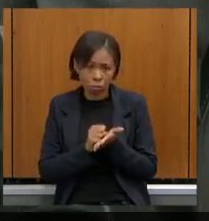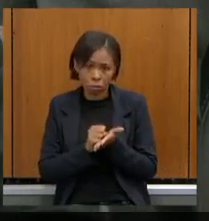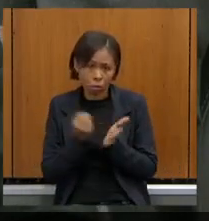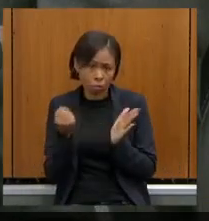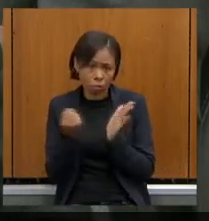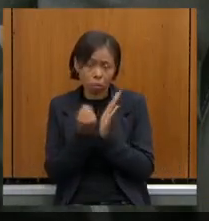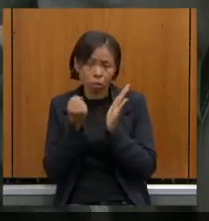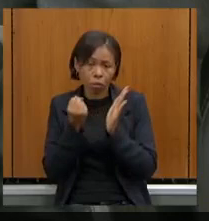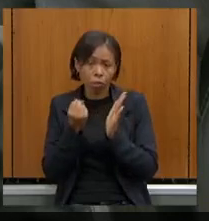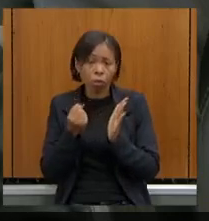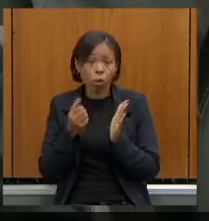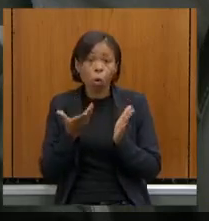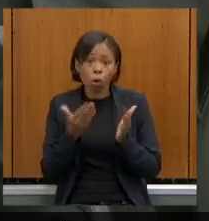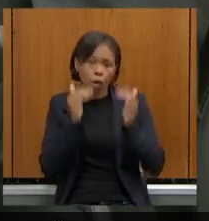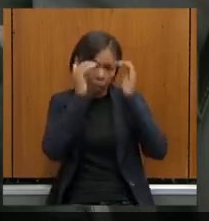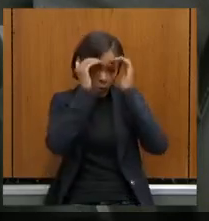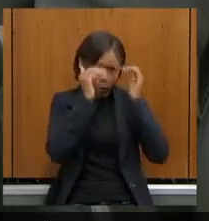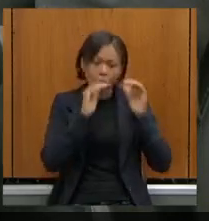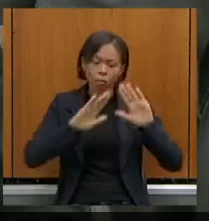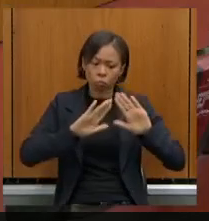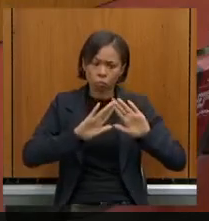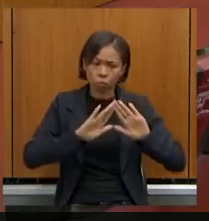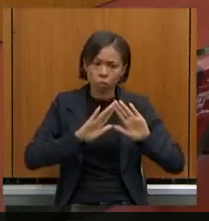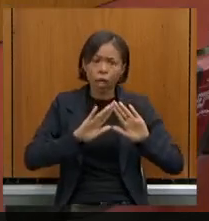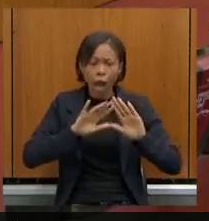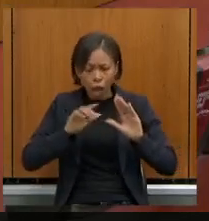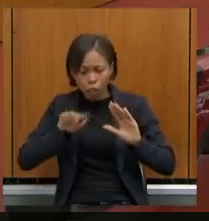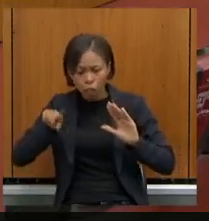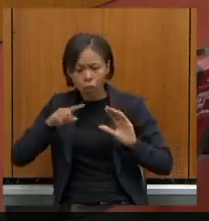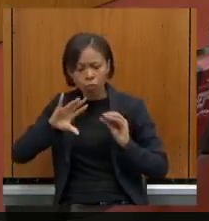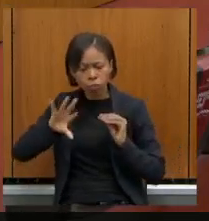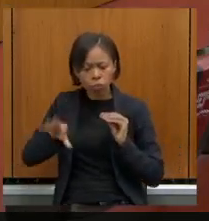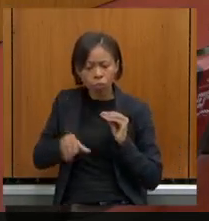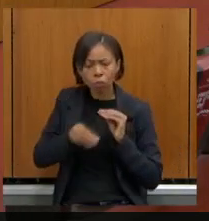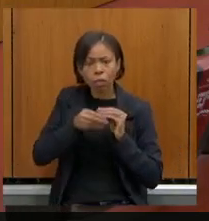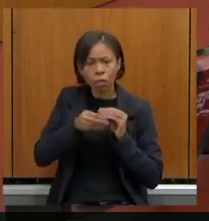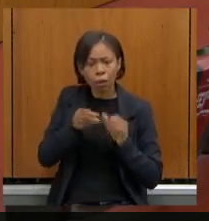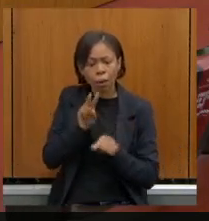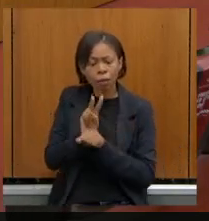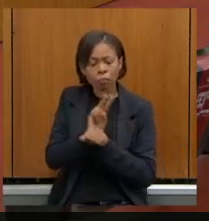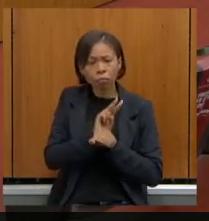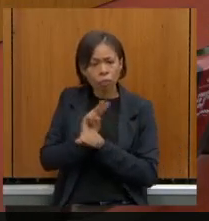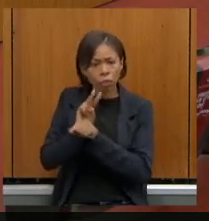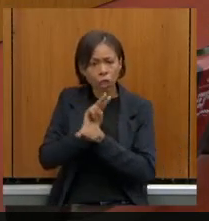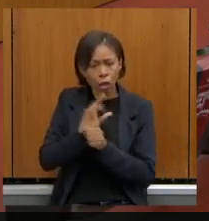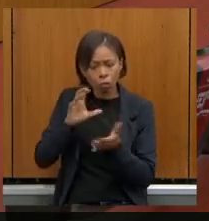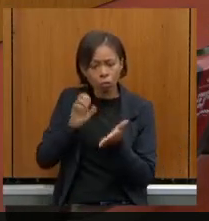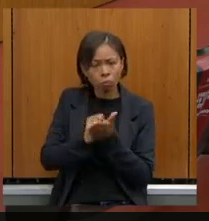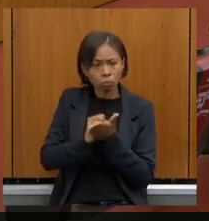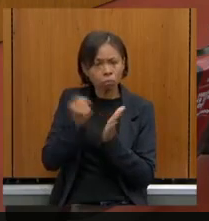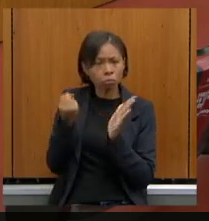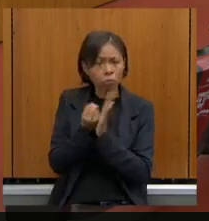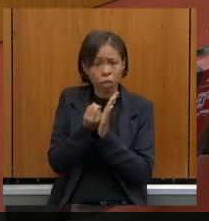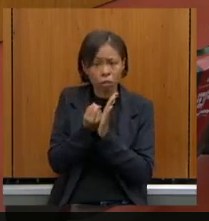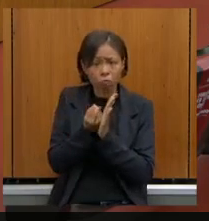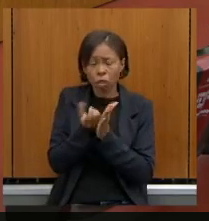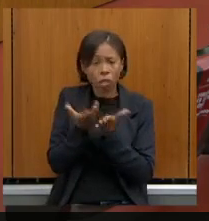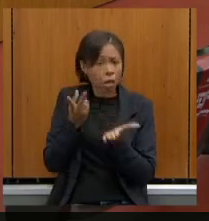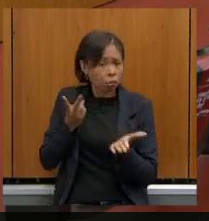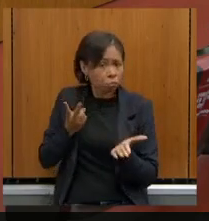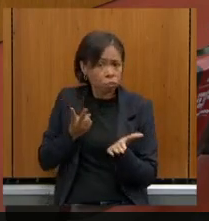Assembleia vocês fizeram e aí a gente complementa e proteção de tombamento administrativo ninguém derruba não existe isso